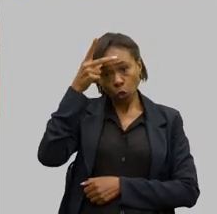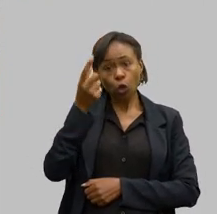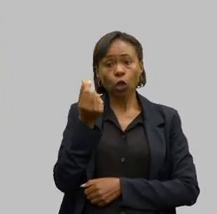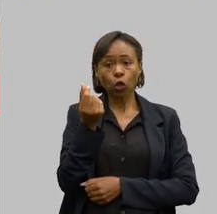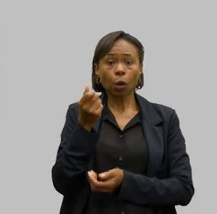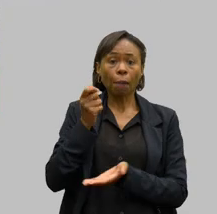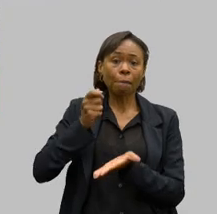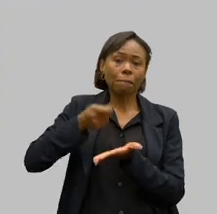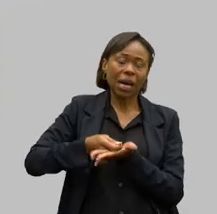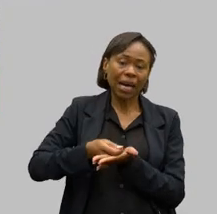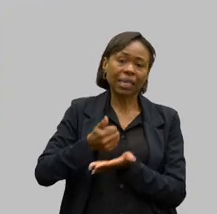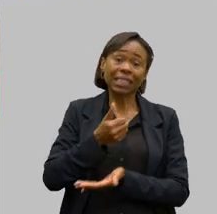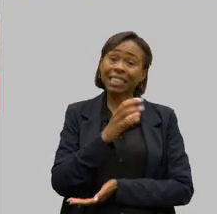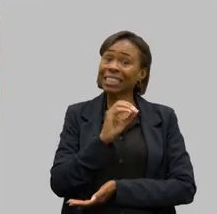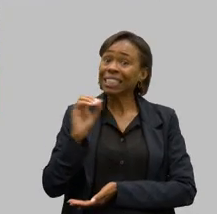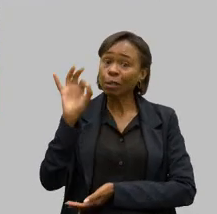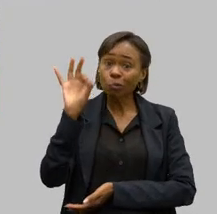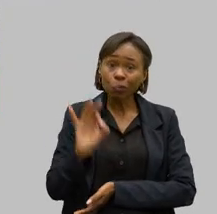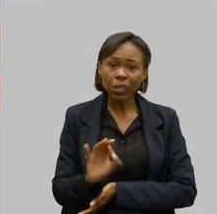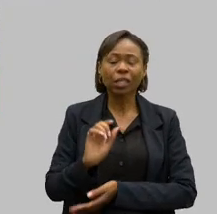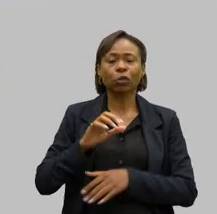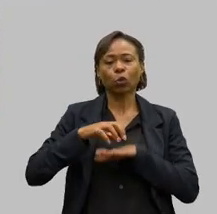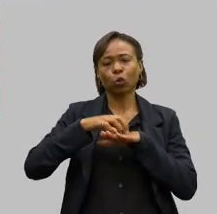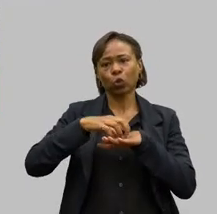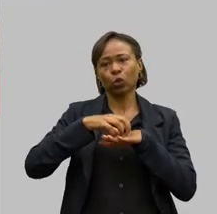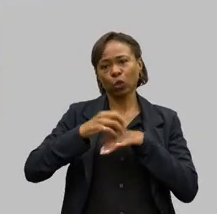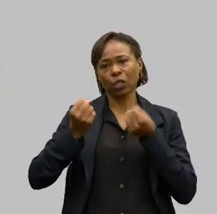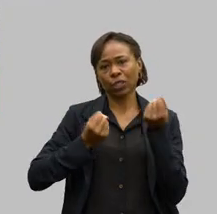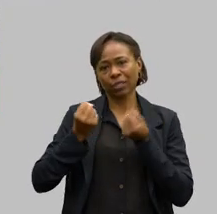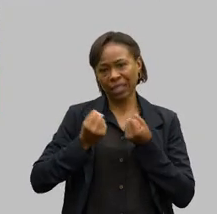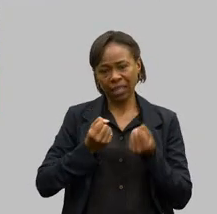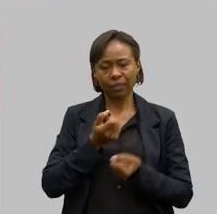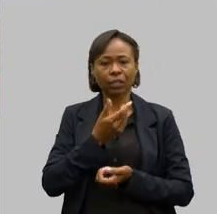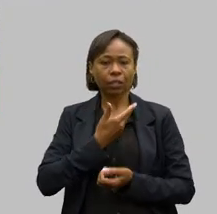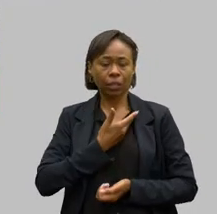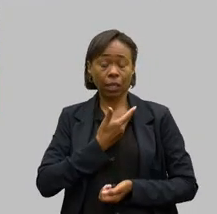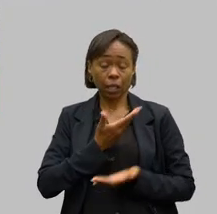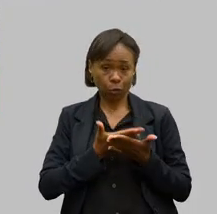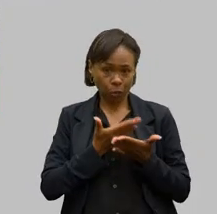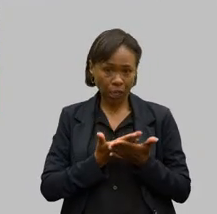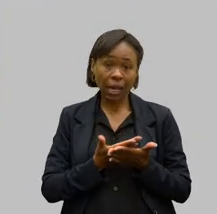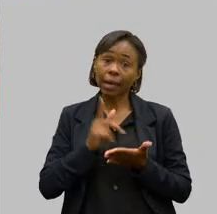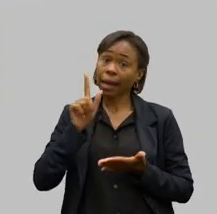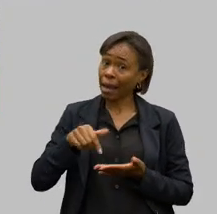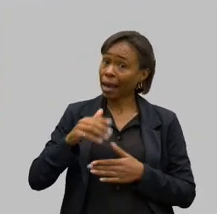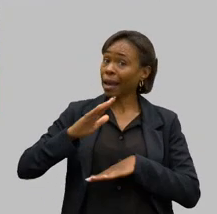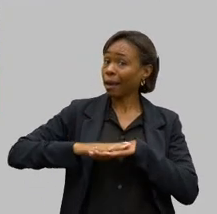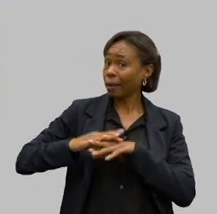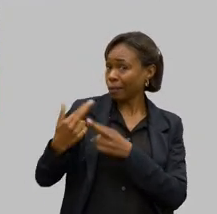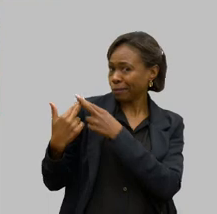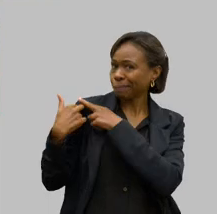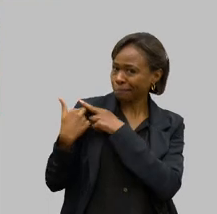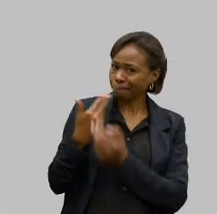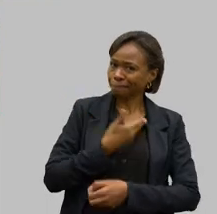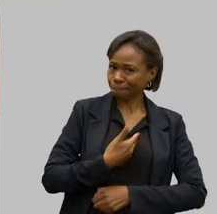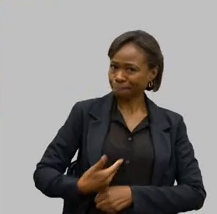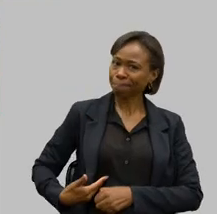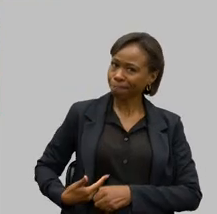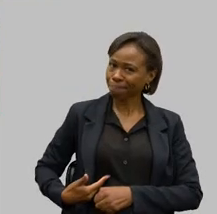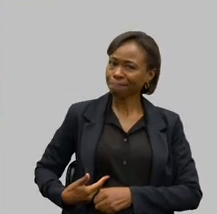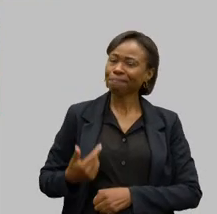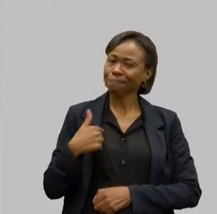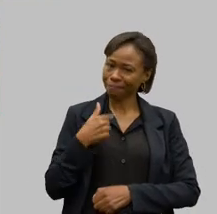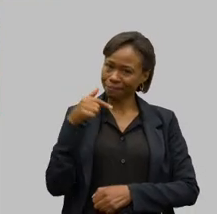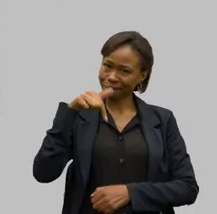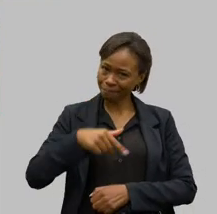transporte escolar, que, inclusive, é de competência estadual. Então, na verdade, eu venho aqui hoje mais uma vez fazer esse pedido, que você